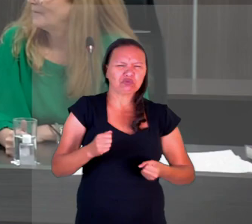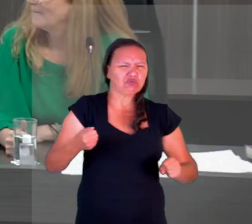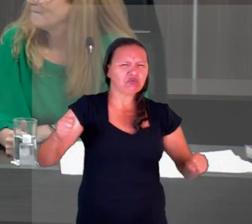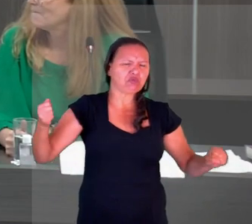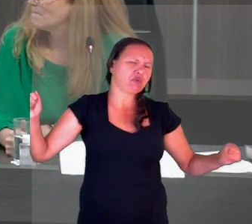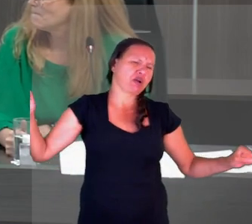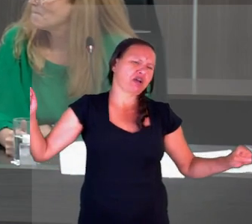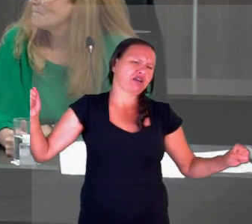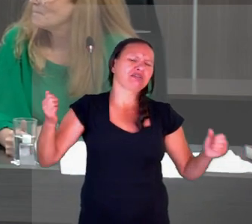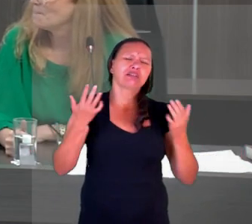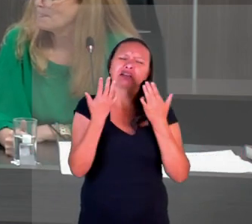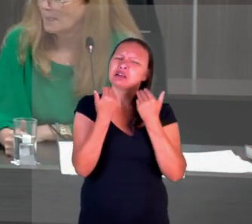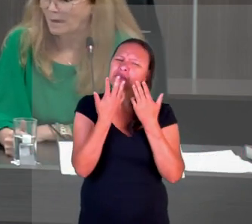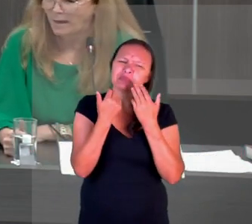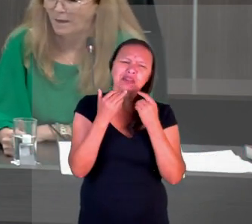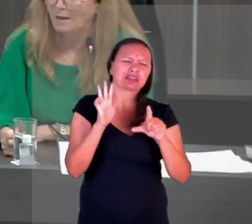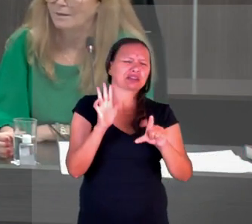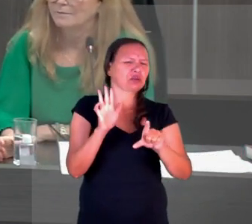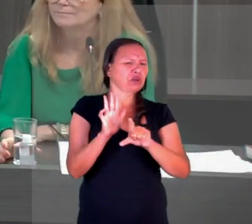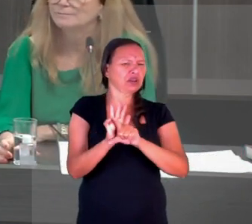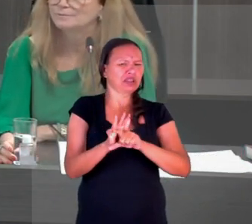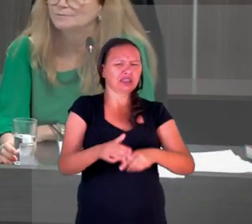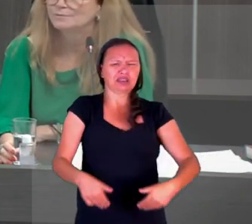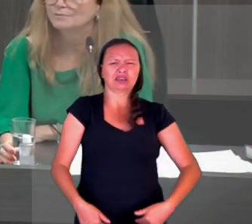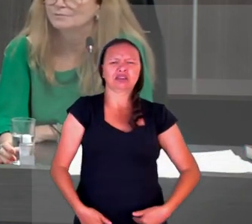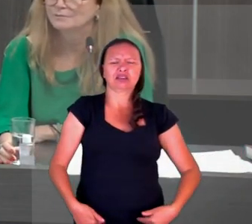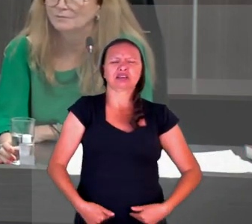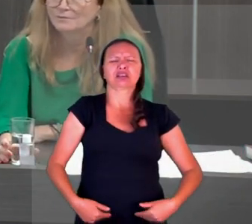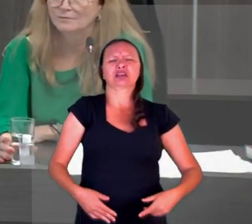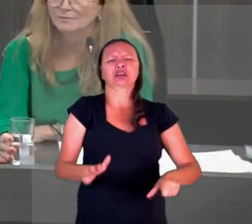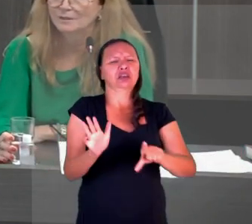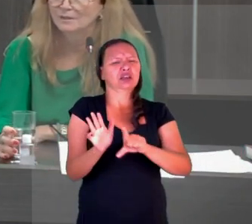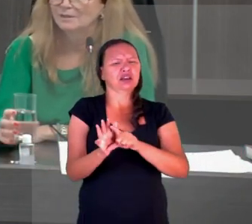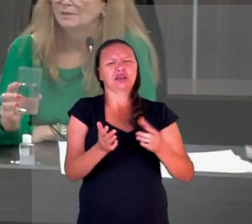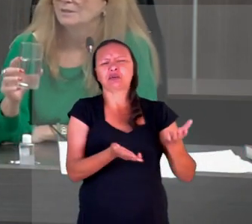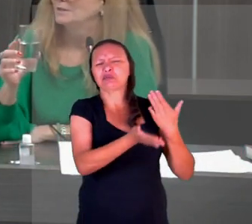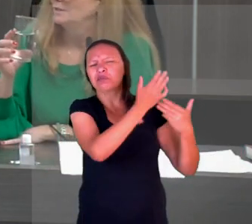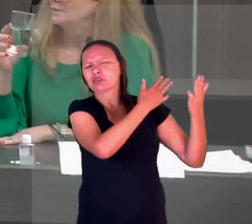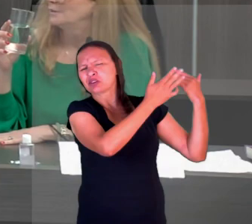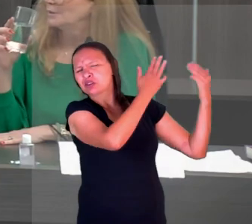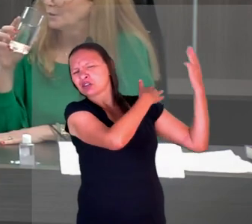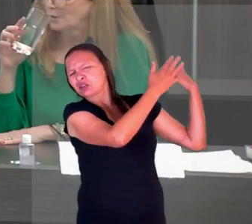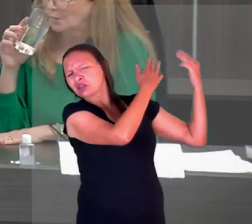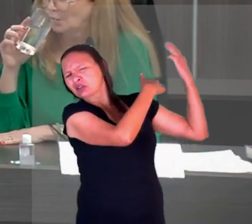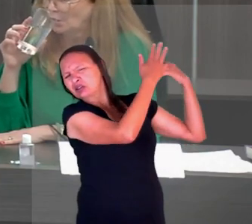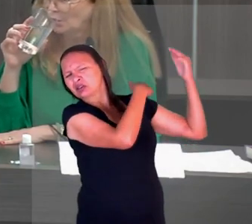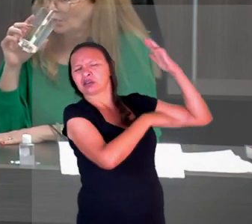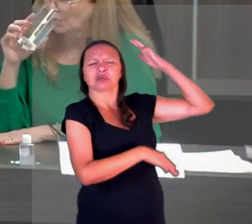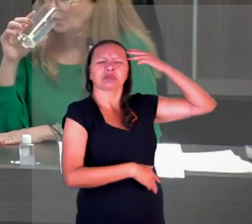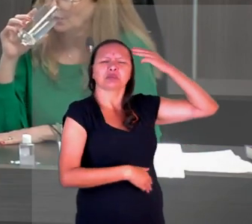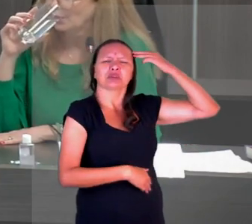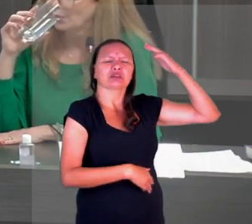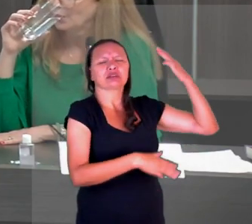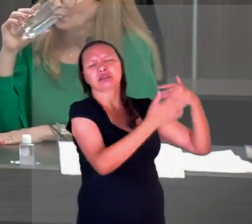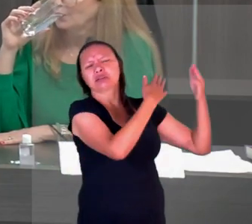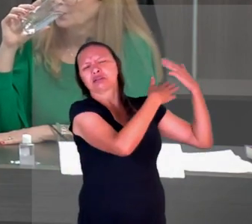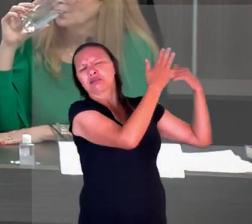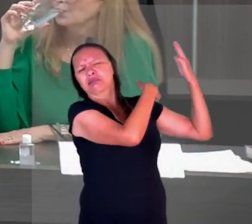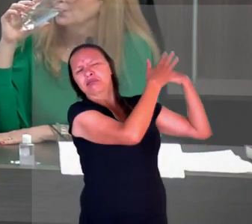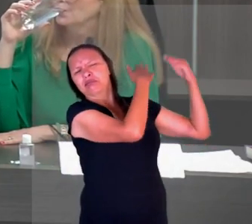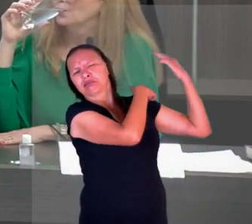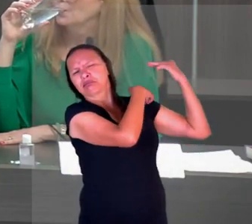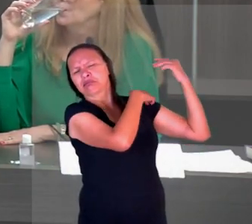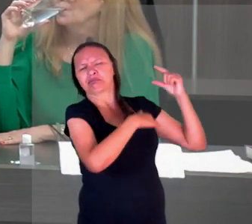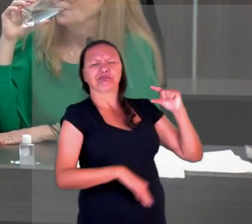segundo direito antigo eh a gente tem um desconhecimento né então a gente precisava fazer um um